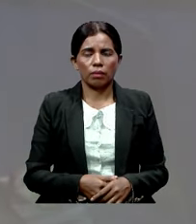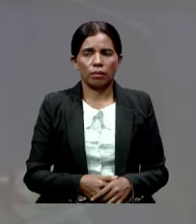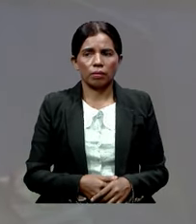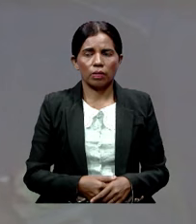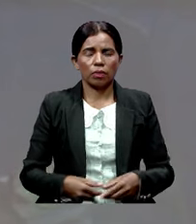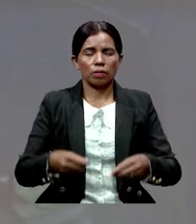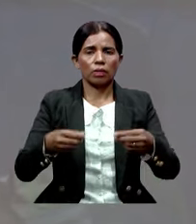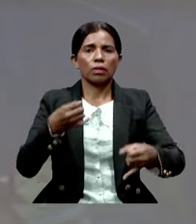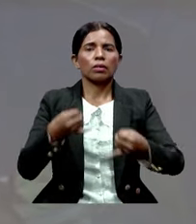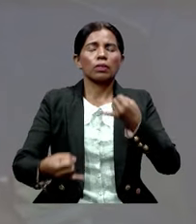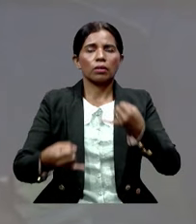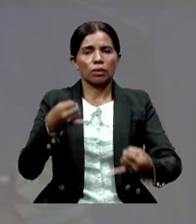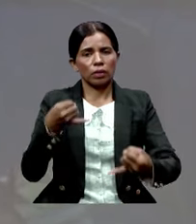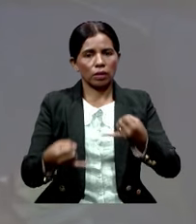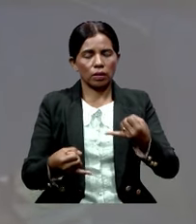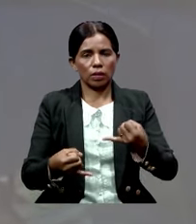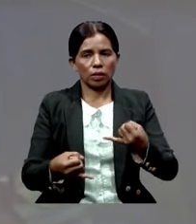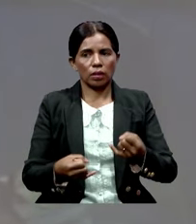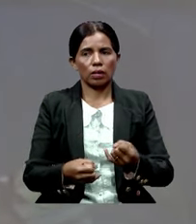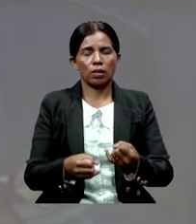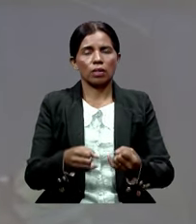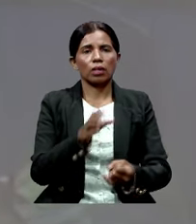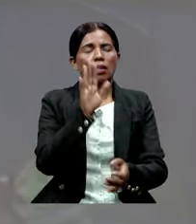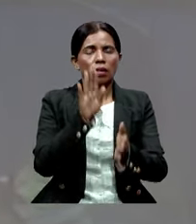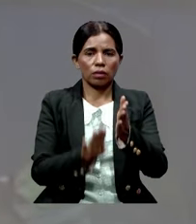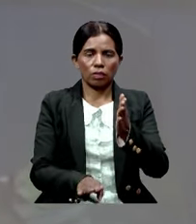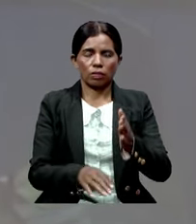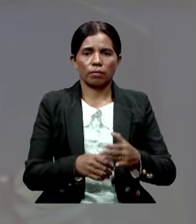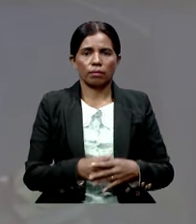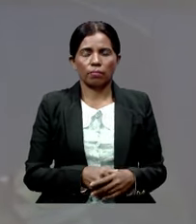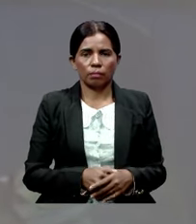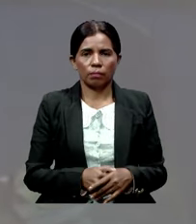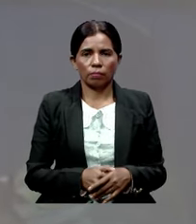implicação jurídica nem é é perda do mandato.